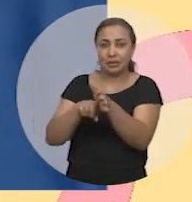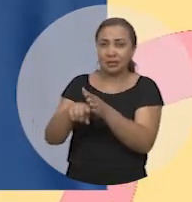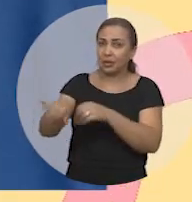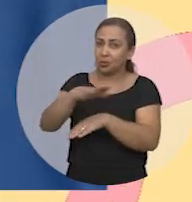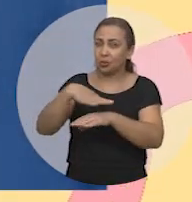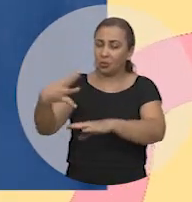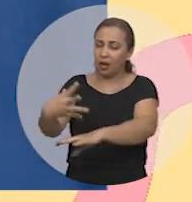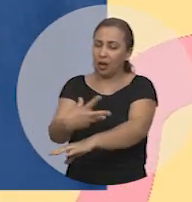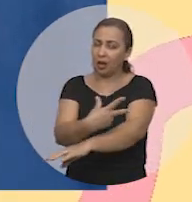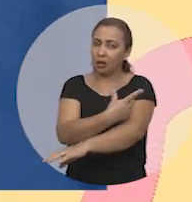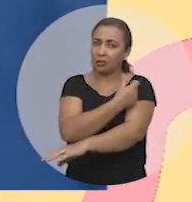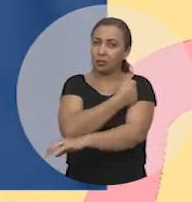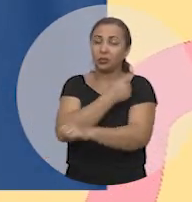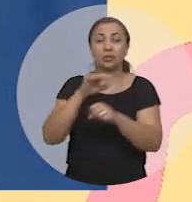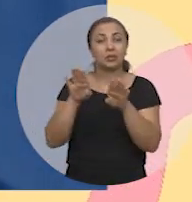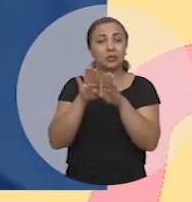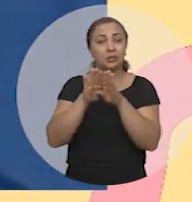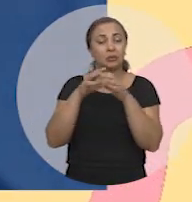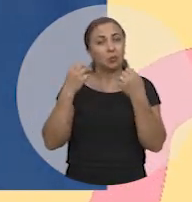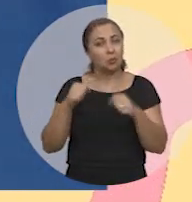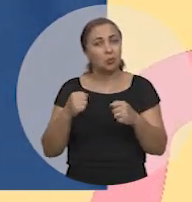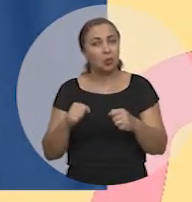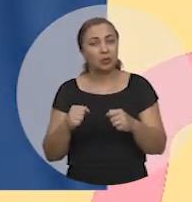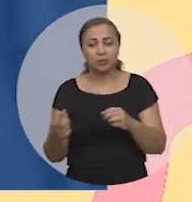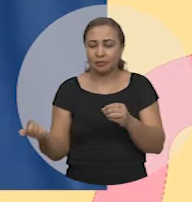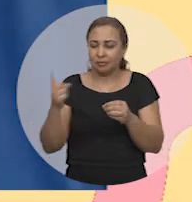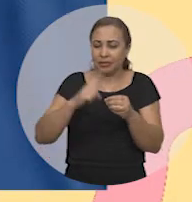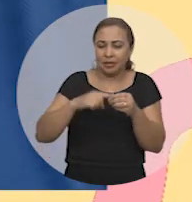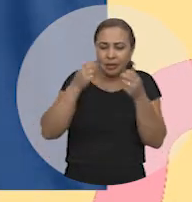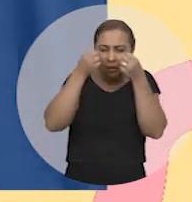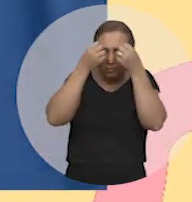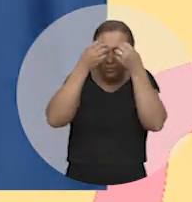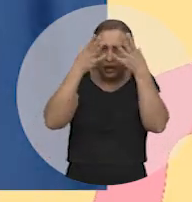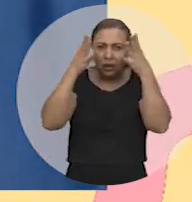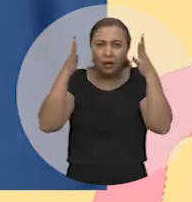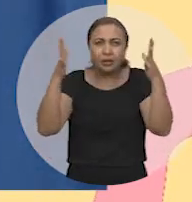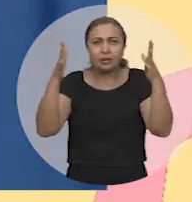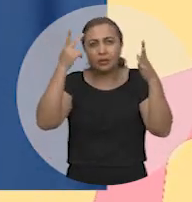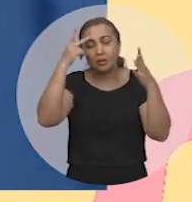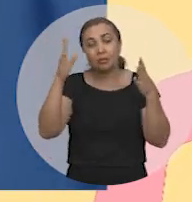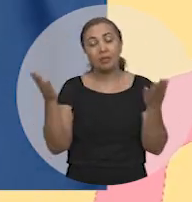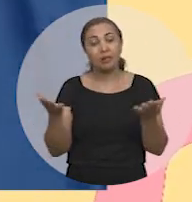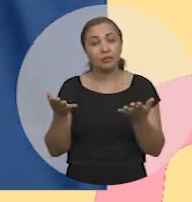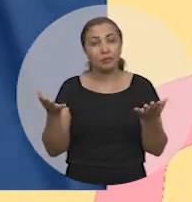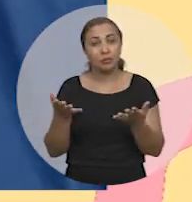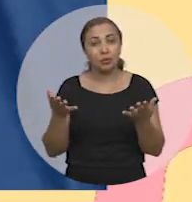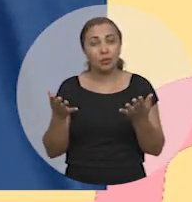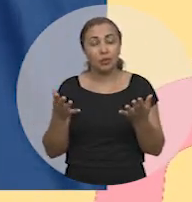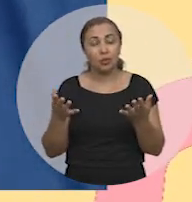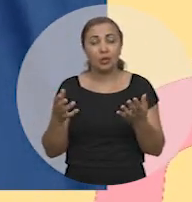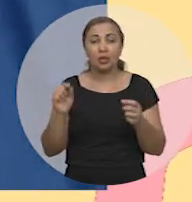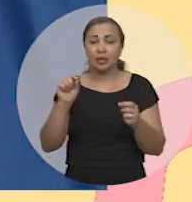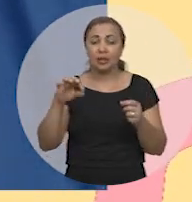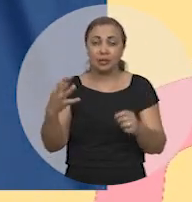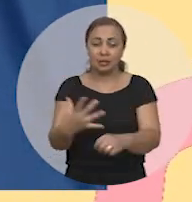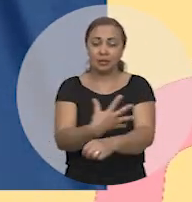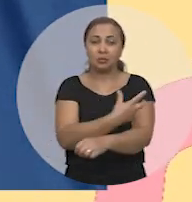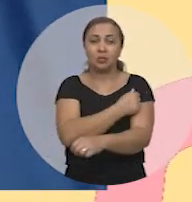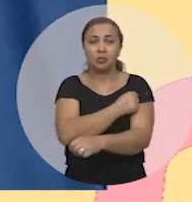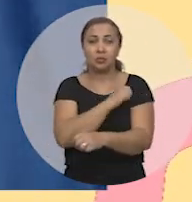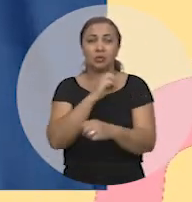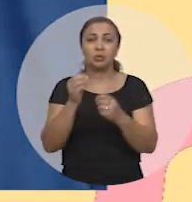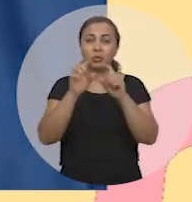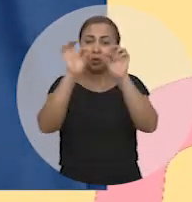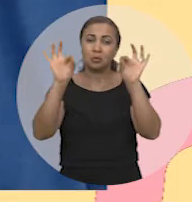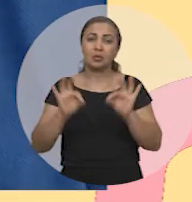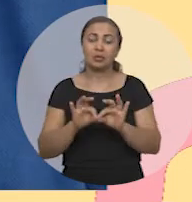trabalham ou pesquisam sobre emoções e que podem, talvez, trazer uma luz para este momento no qual as emoções,